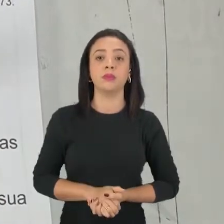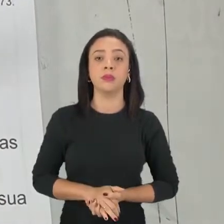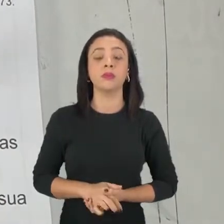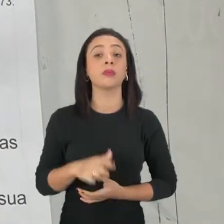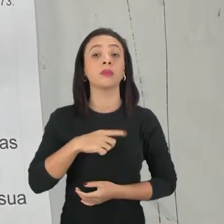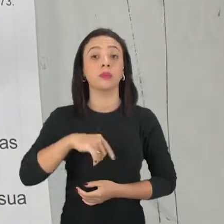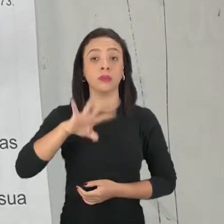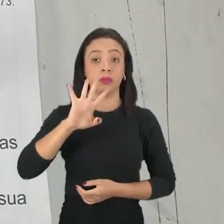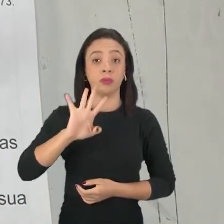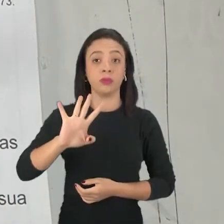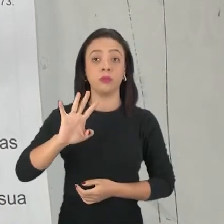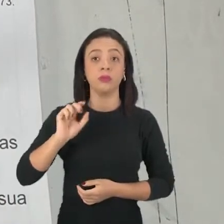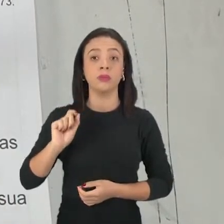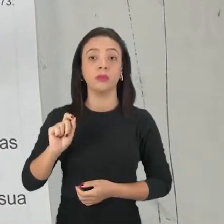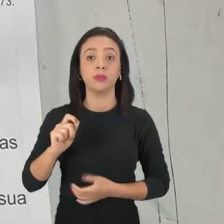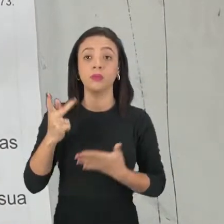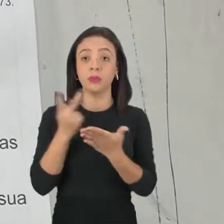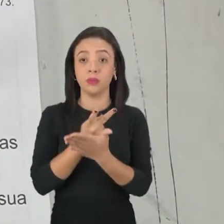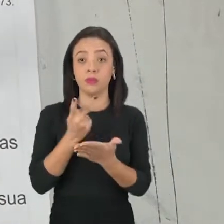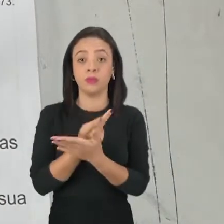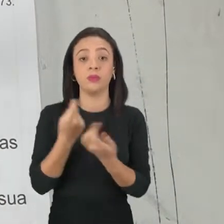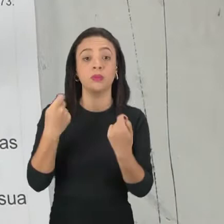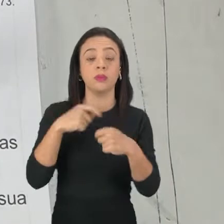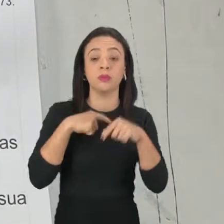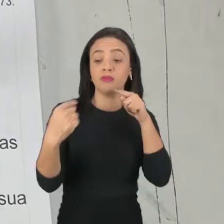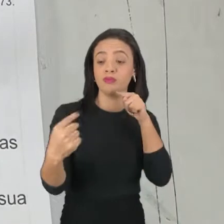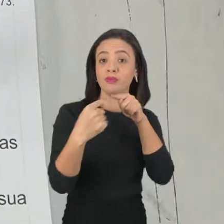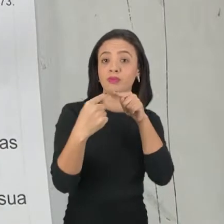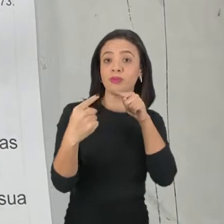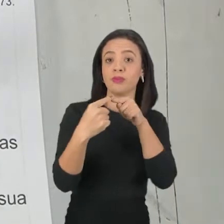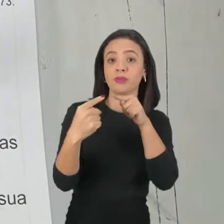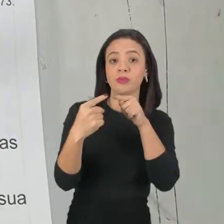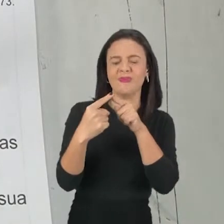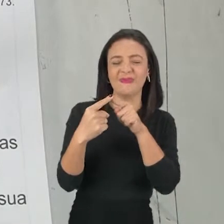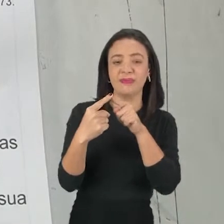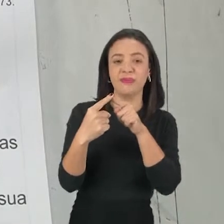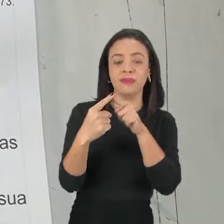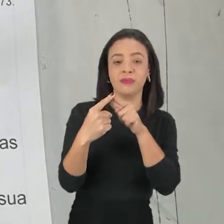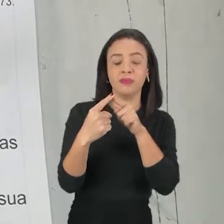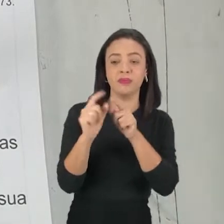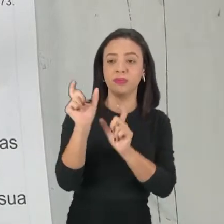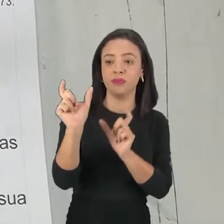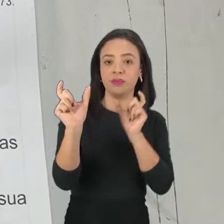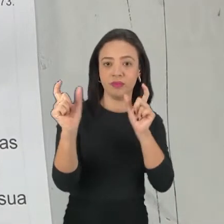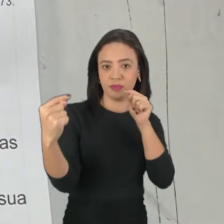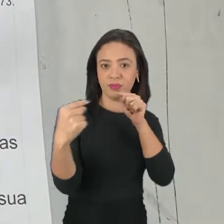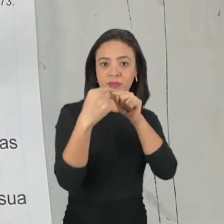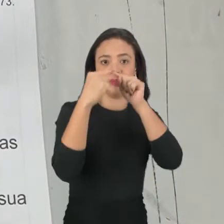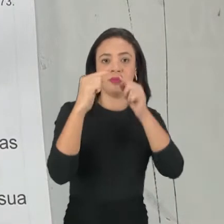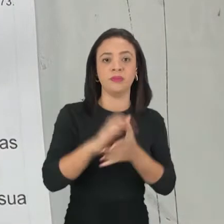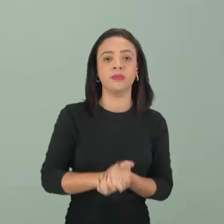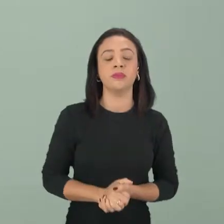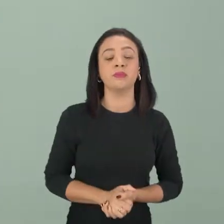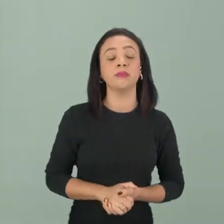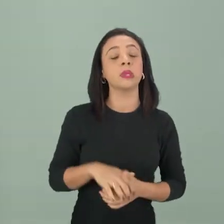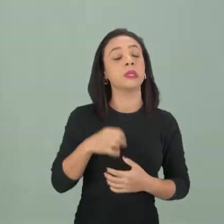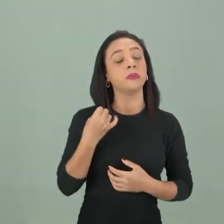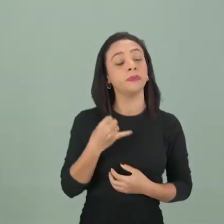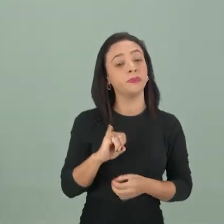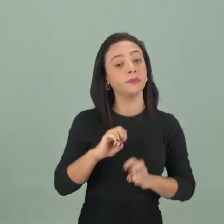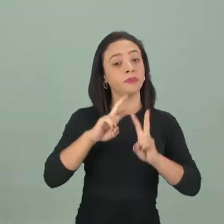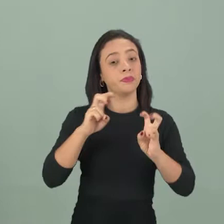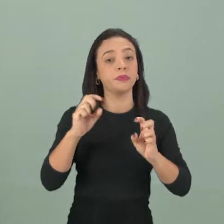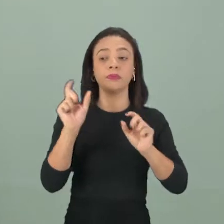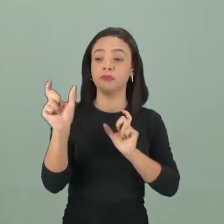tem quatro erros de concordância nominal tá como eu falei de